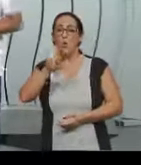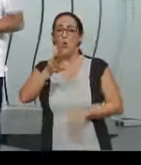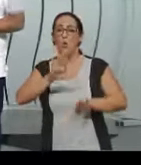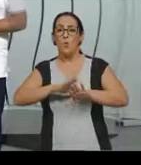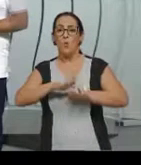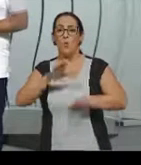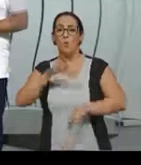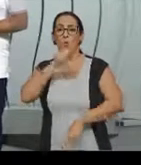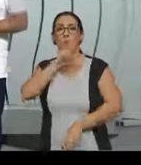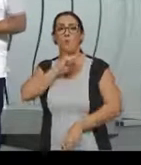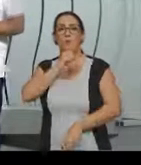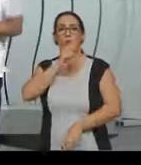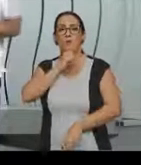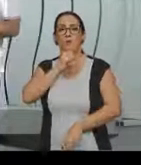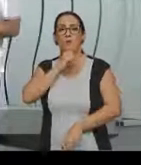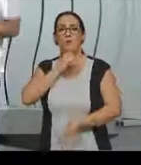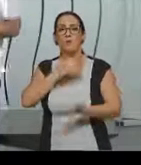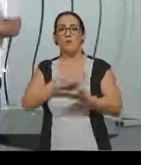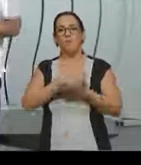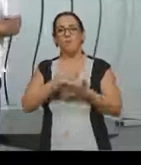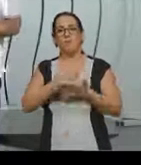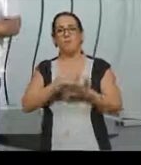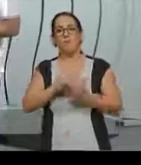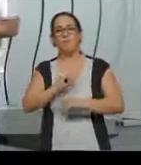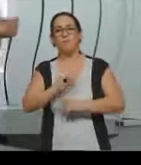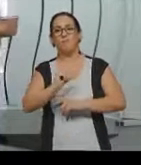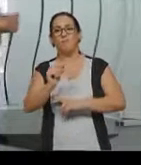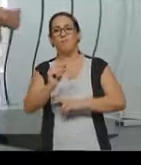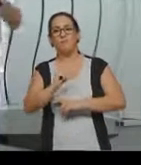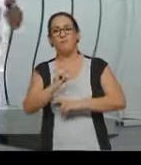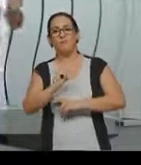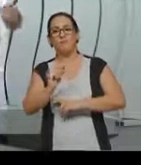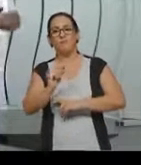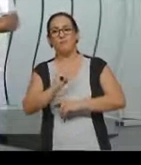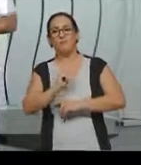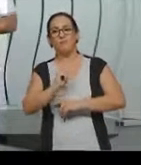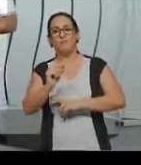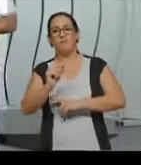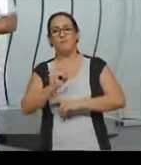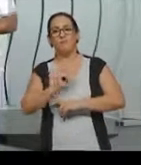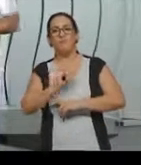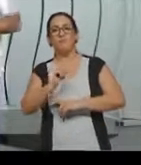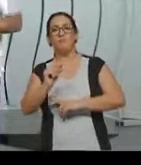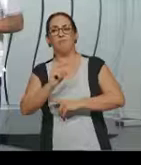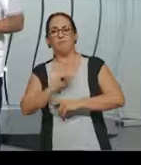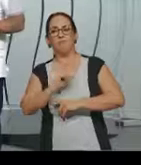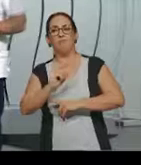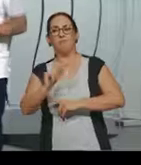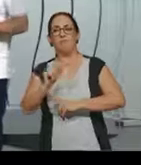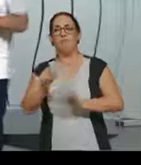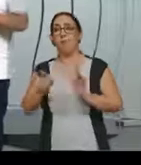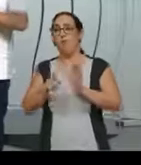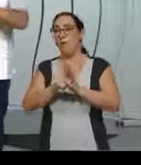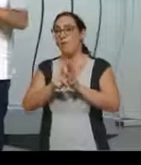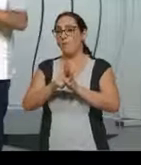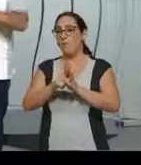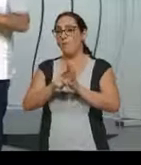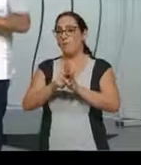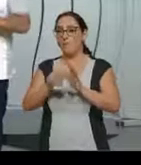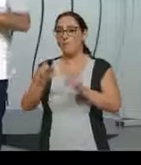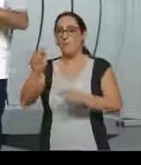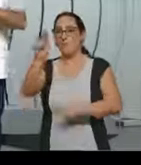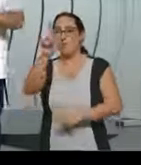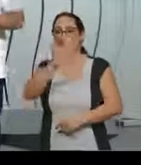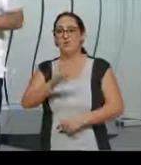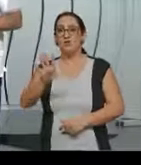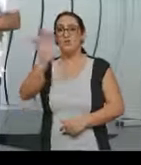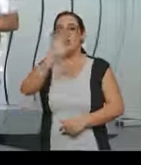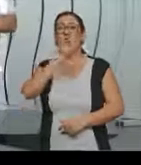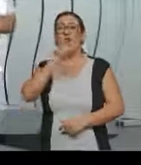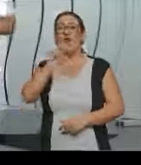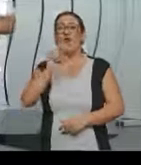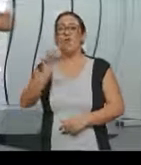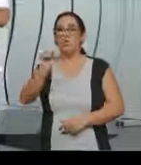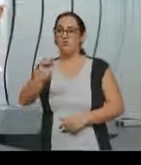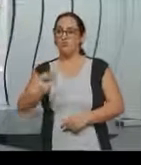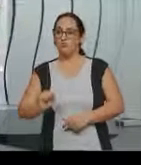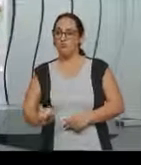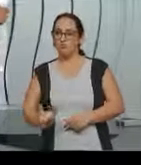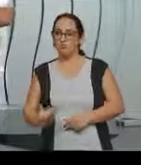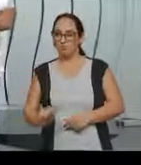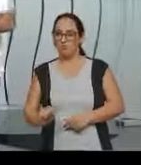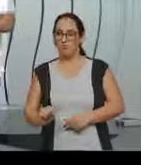velhos se deslocando para essas áreas, para o sul, como eles falam no geral, né? Normalmente os nordestinos generalizam quando